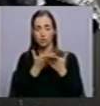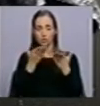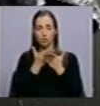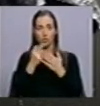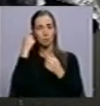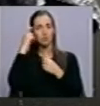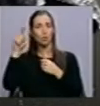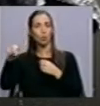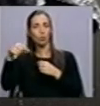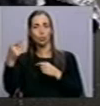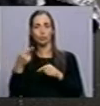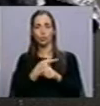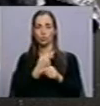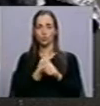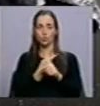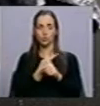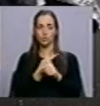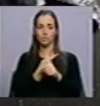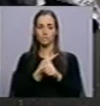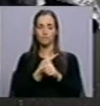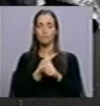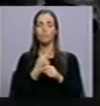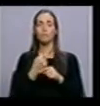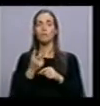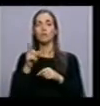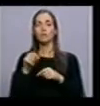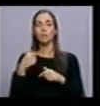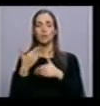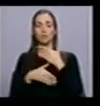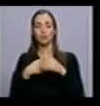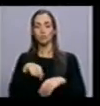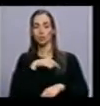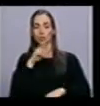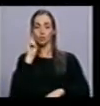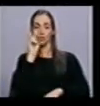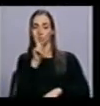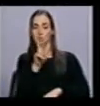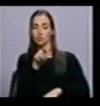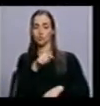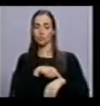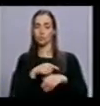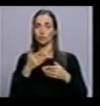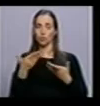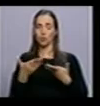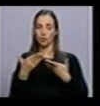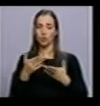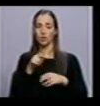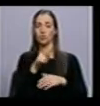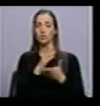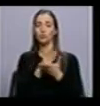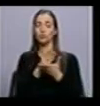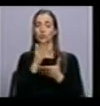cantos da cintura de asteroides. Entretanto, aquilo que nós já estamos a ver neste momento, e isto é apenas uma